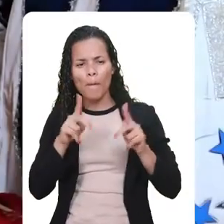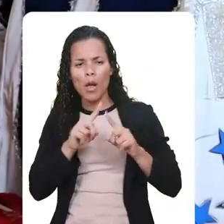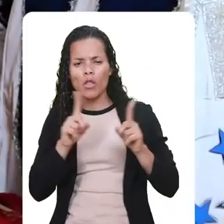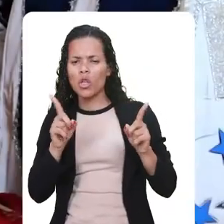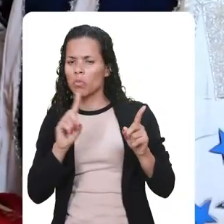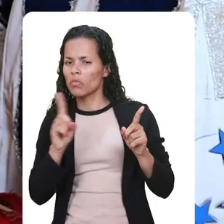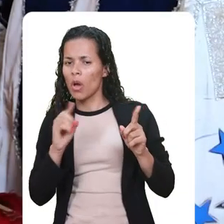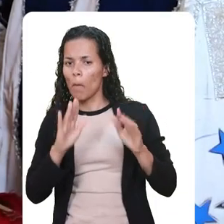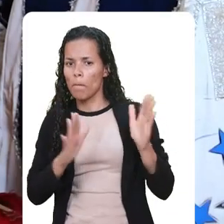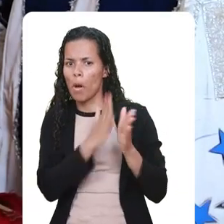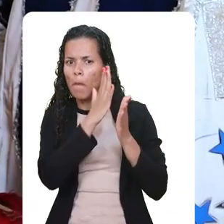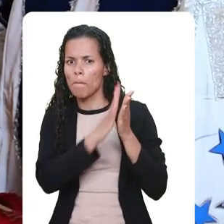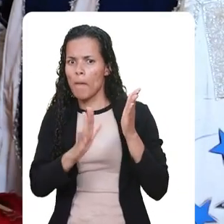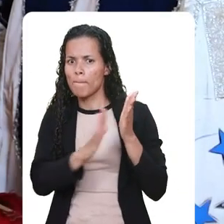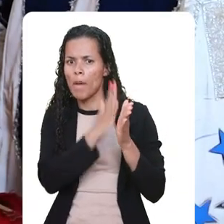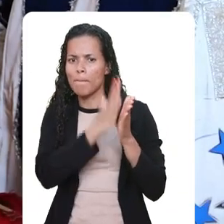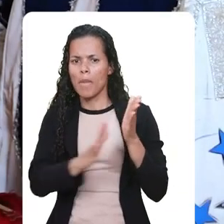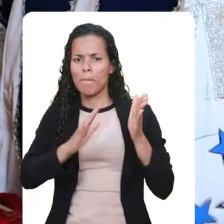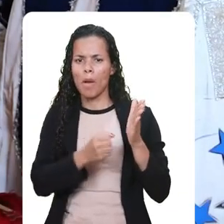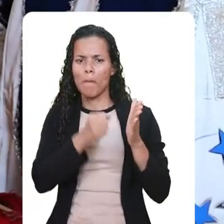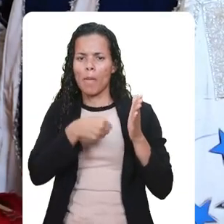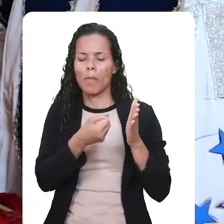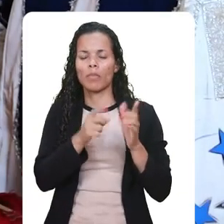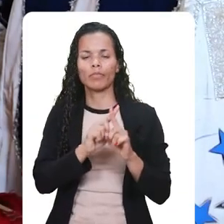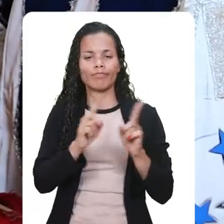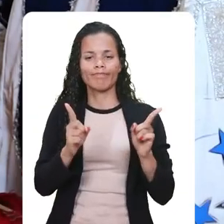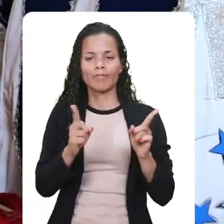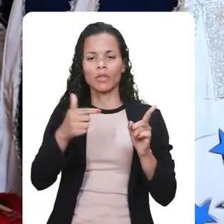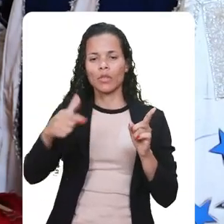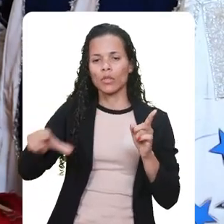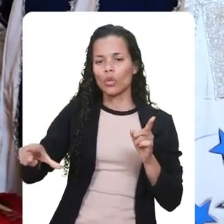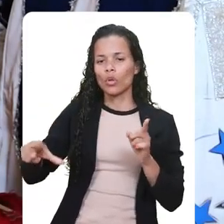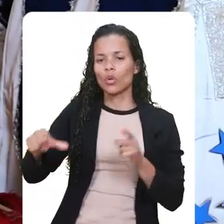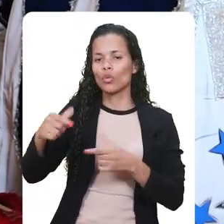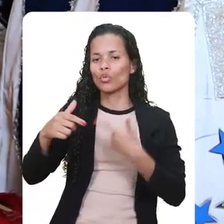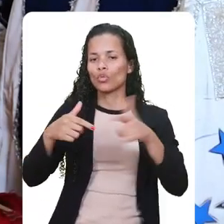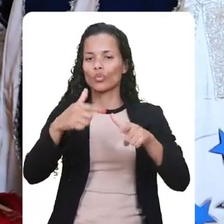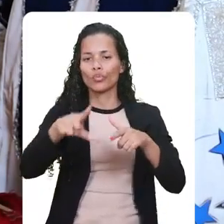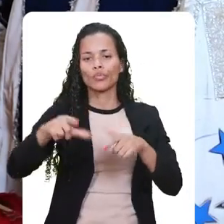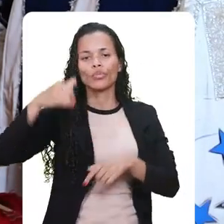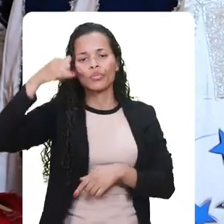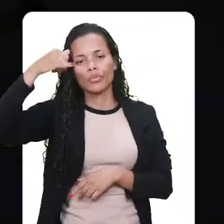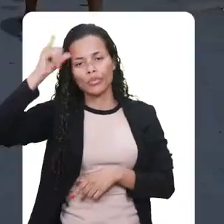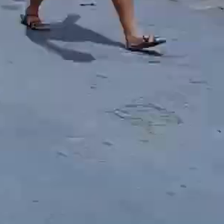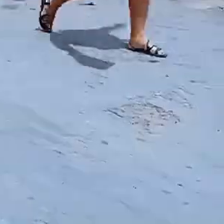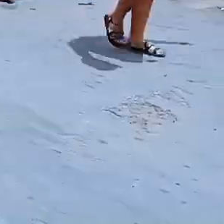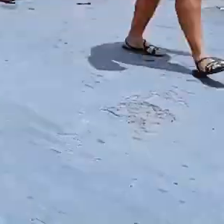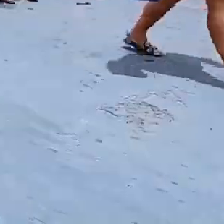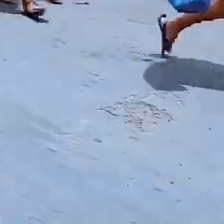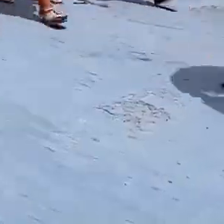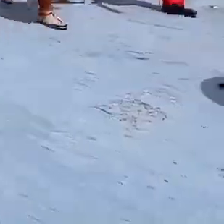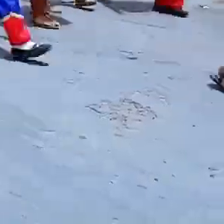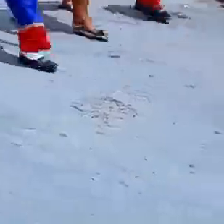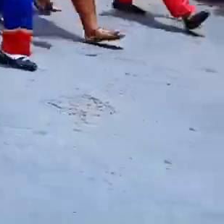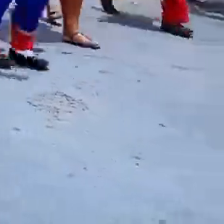Ela não é uma batucada tão agressiva, tão frenética, feita as dos demais.